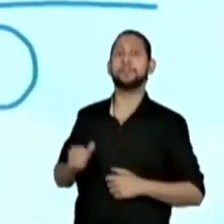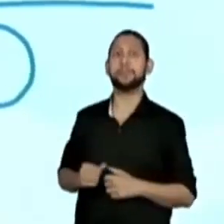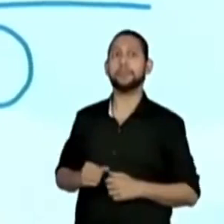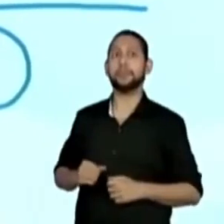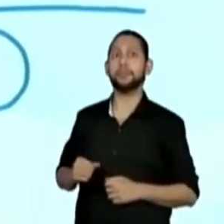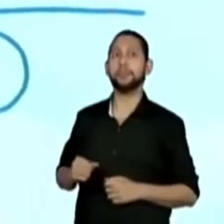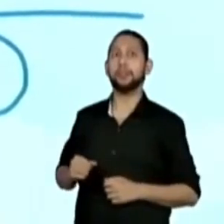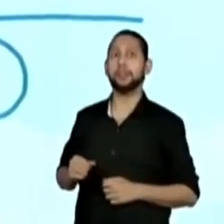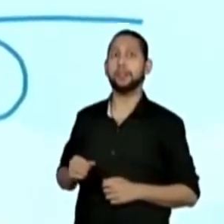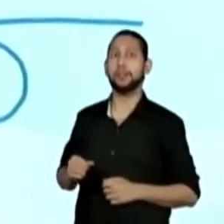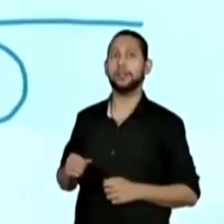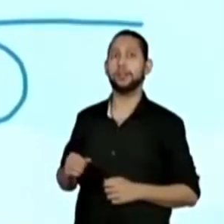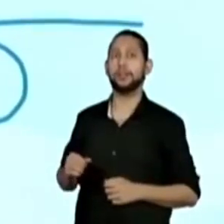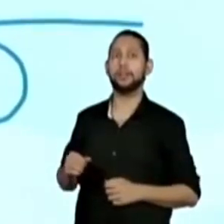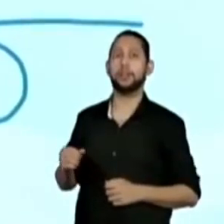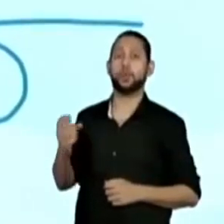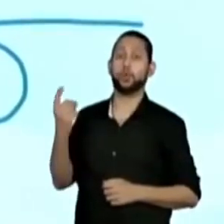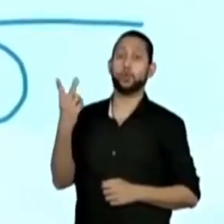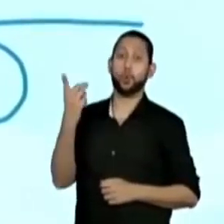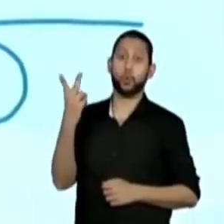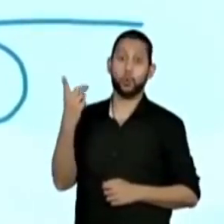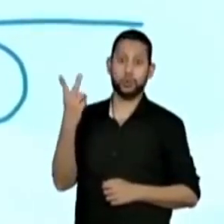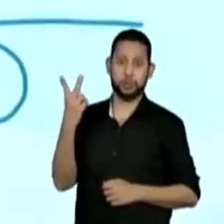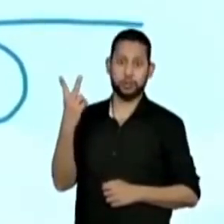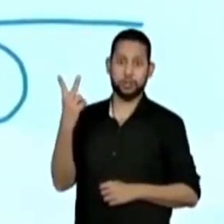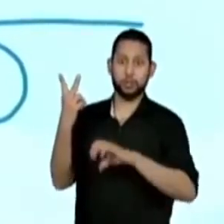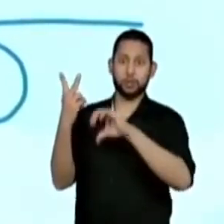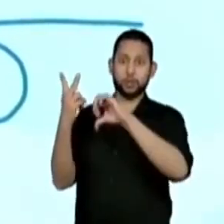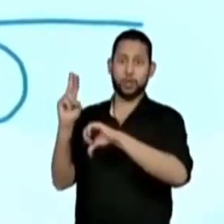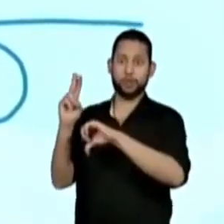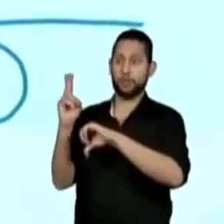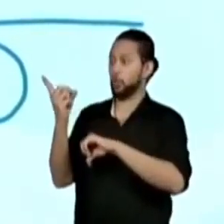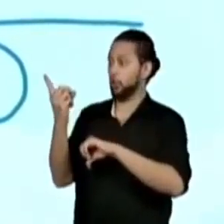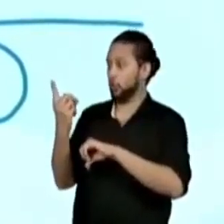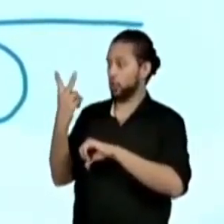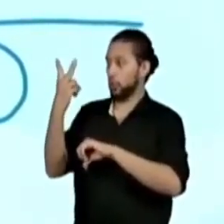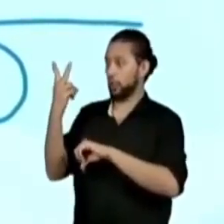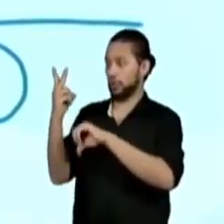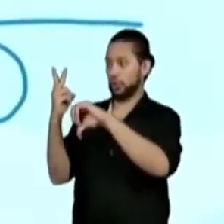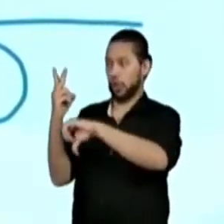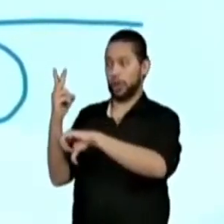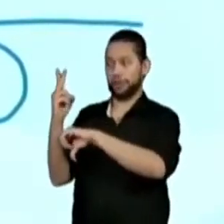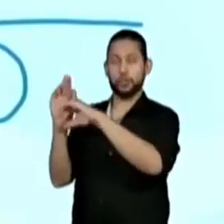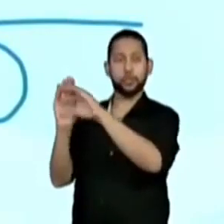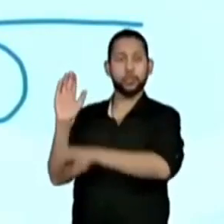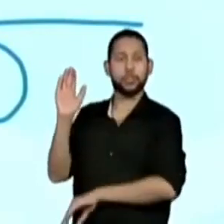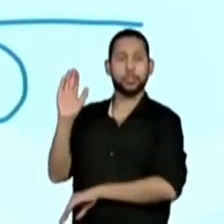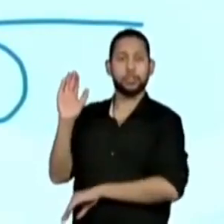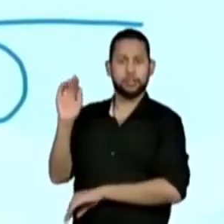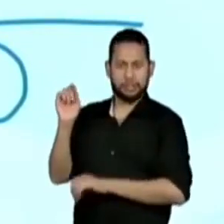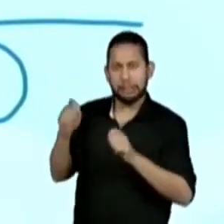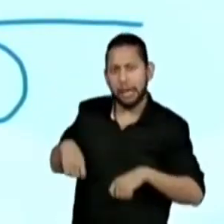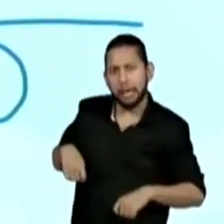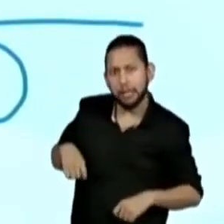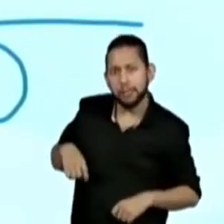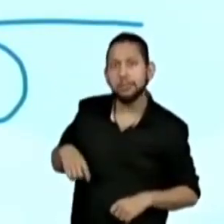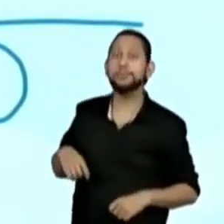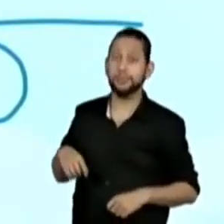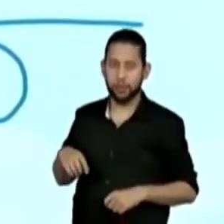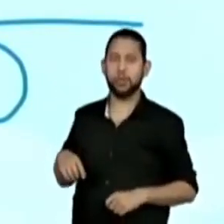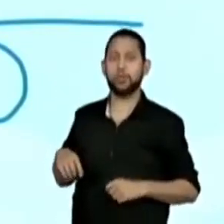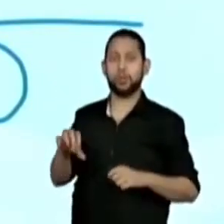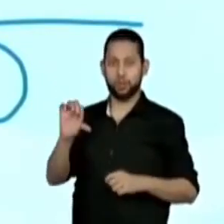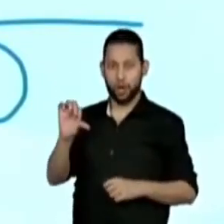emprestar pro do que vai virar 12 e esse 10 agora virou 9 Ok então vamos